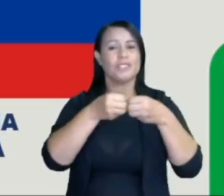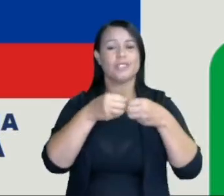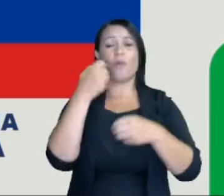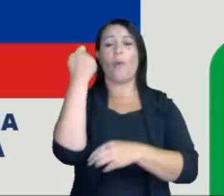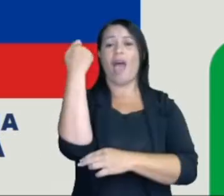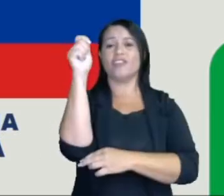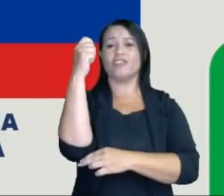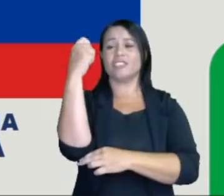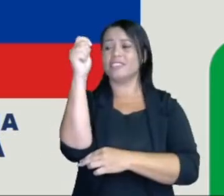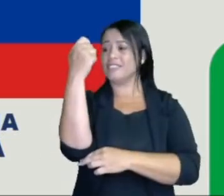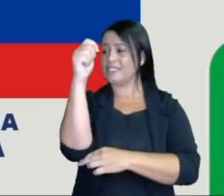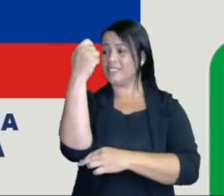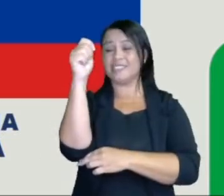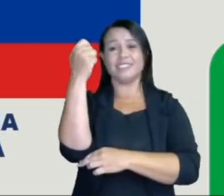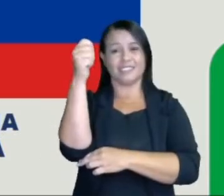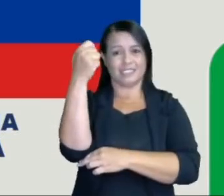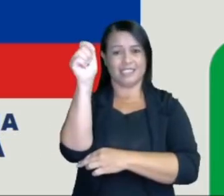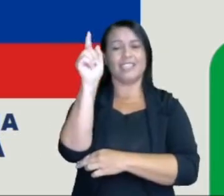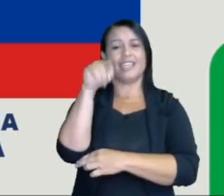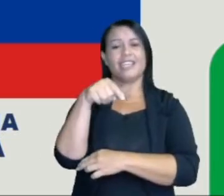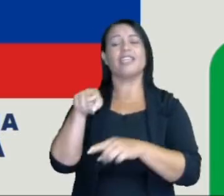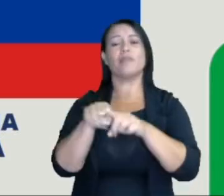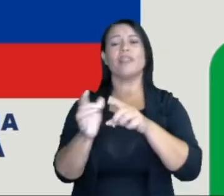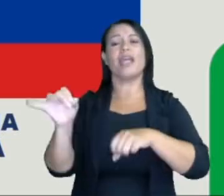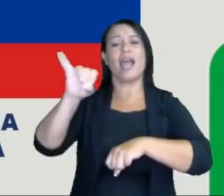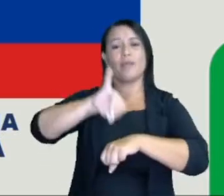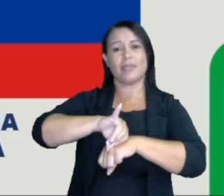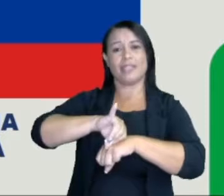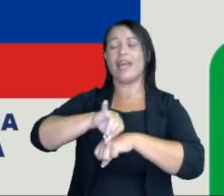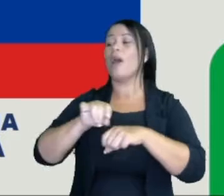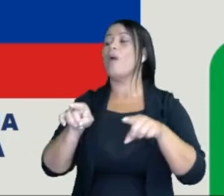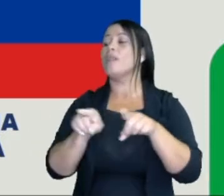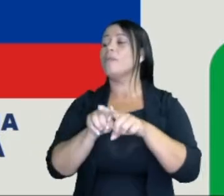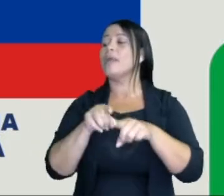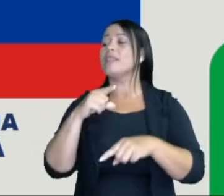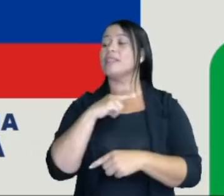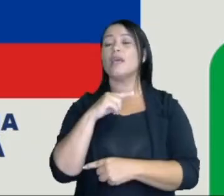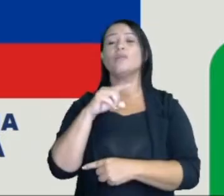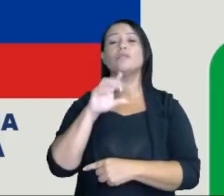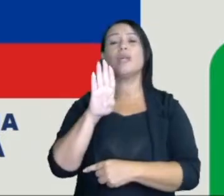a Argentina, que a capital é Buenos Aires. A gente tem a